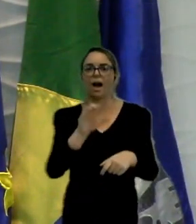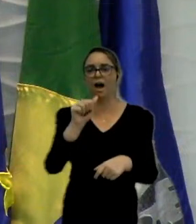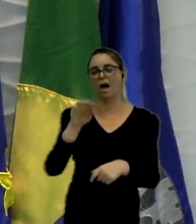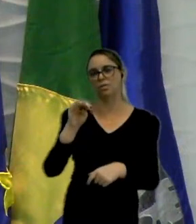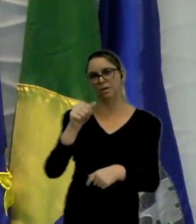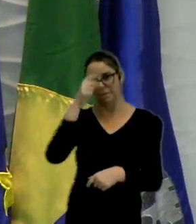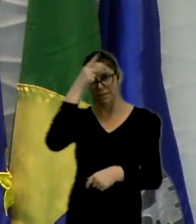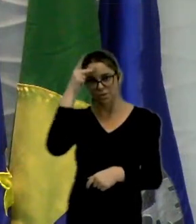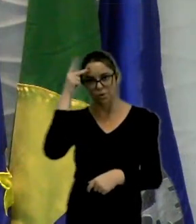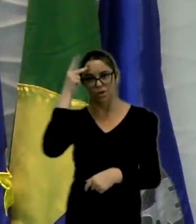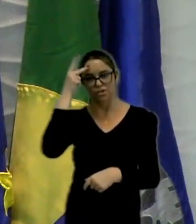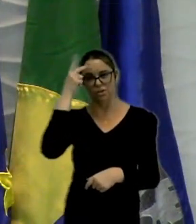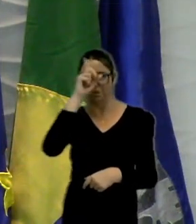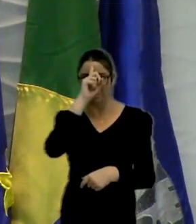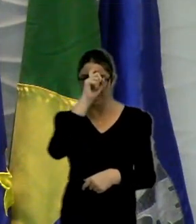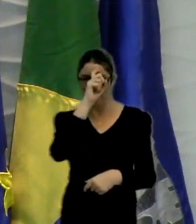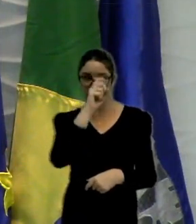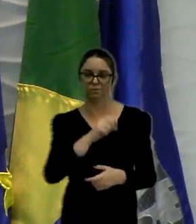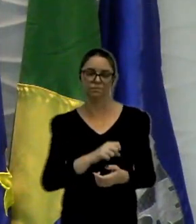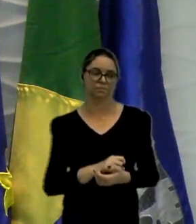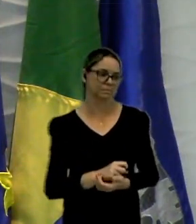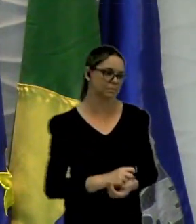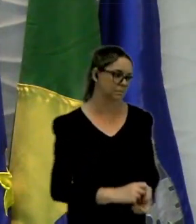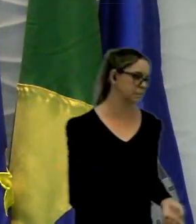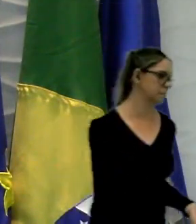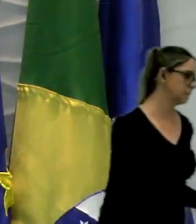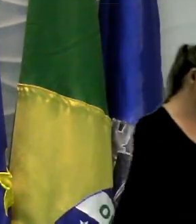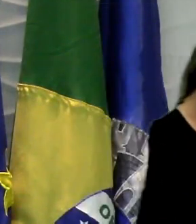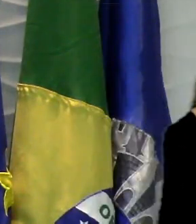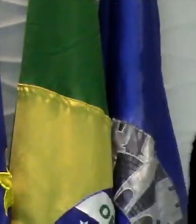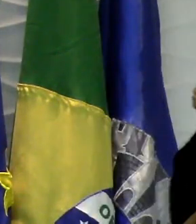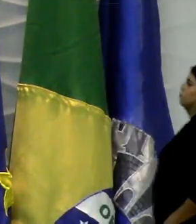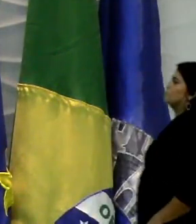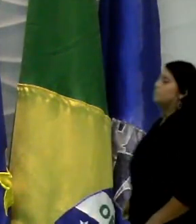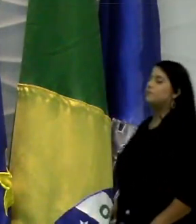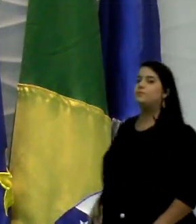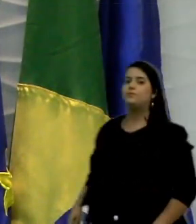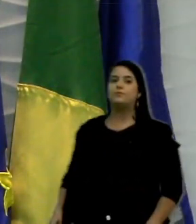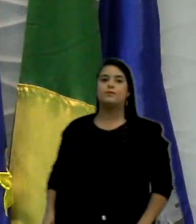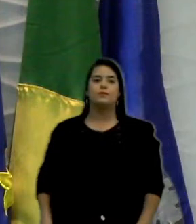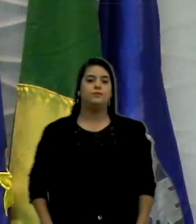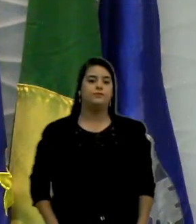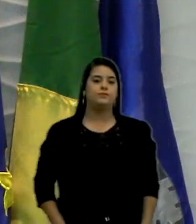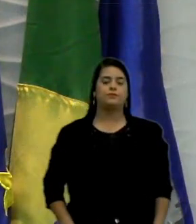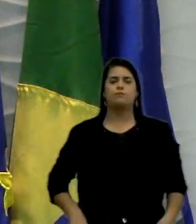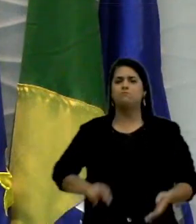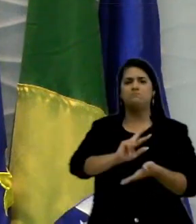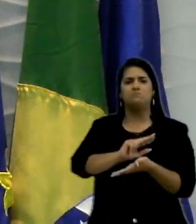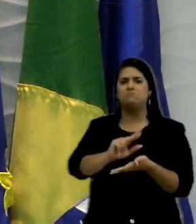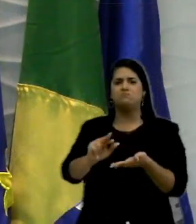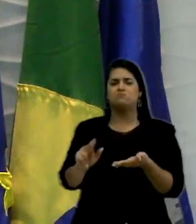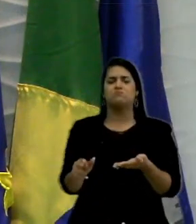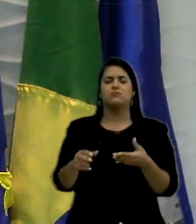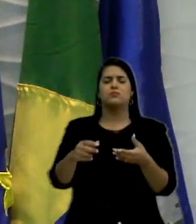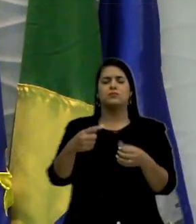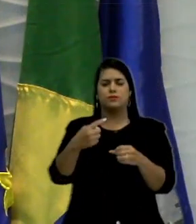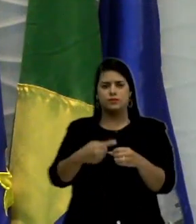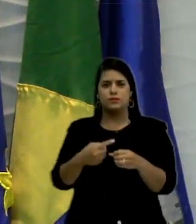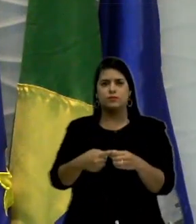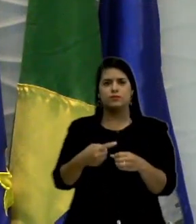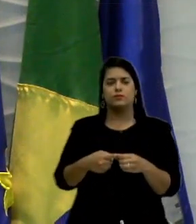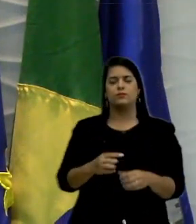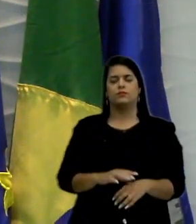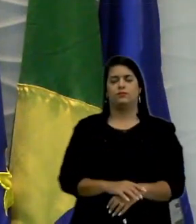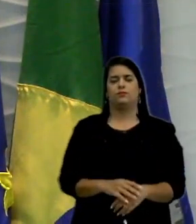pacientes nos hospitais Caruaru, Garanhuns, Arco Verde, Recife, onde precisasse,